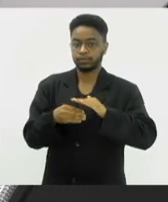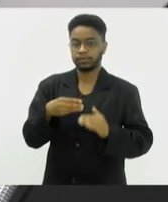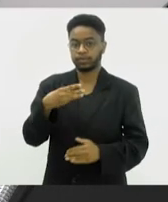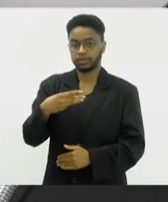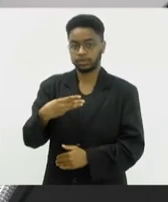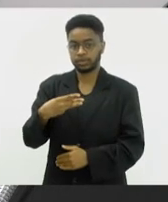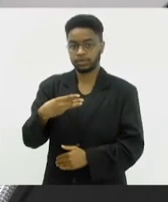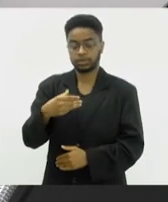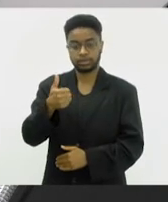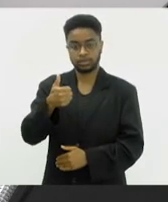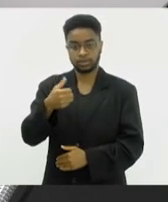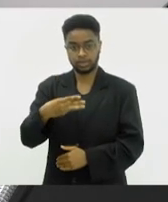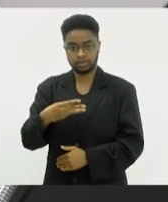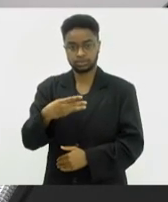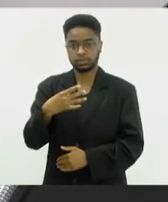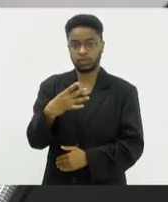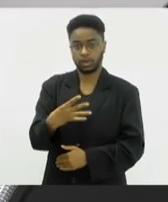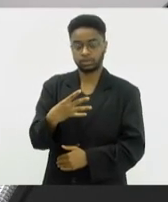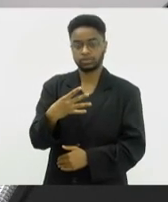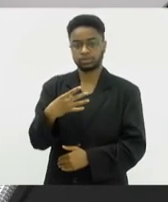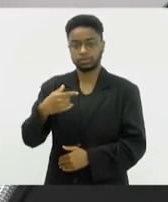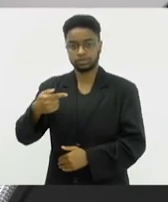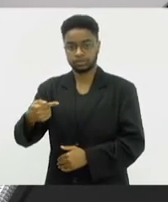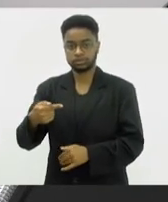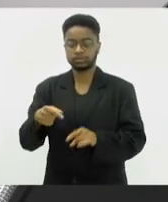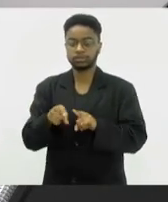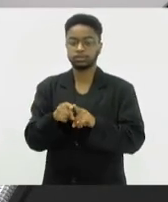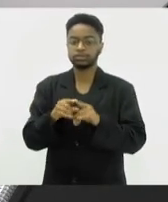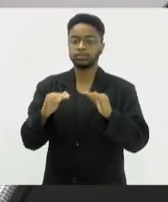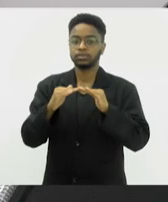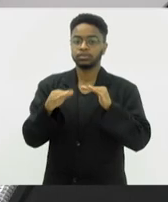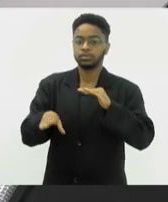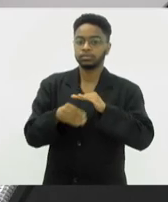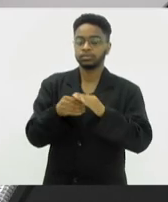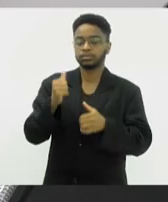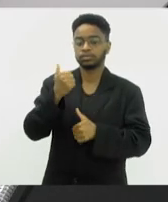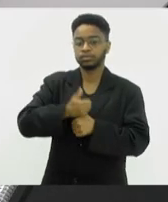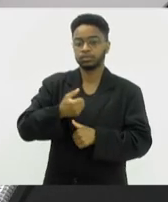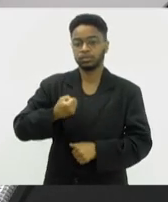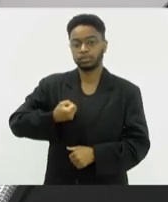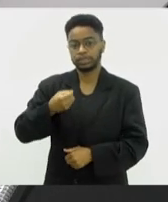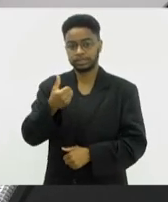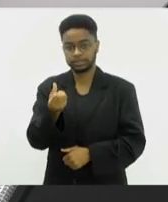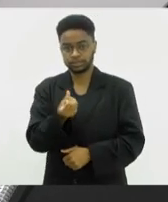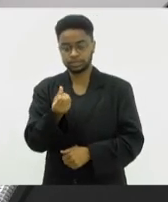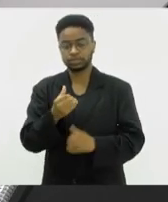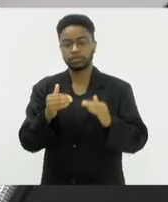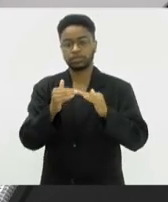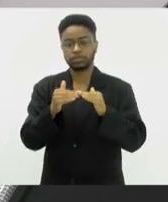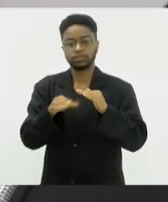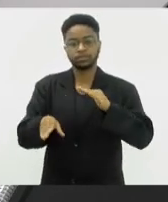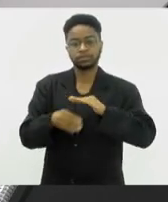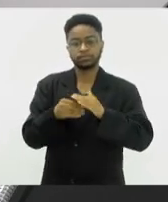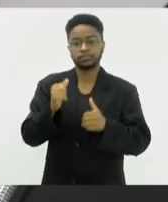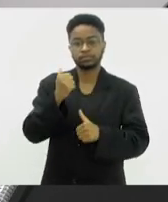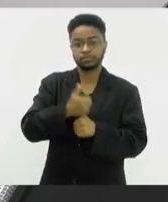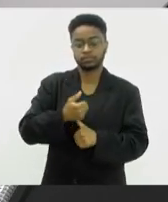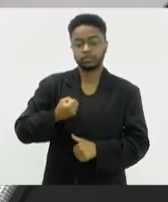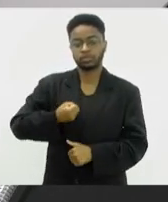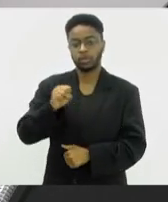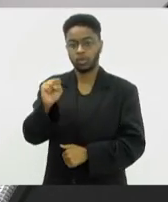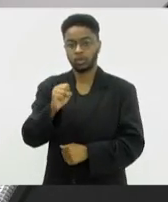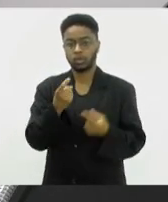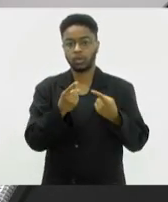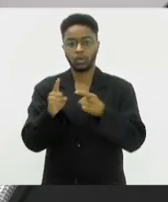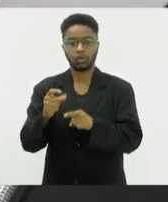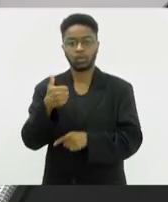3, 4 e 7, favorável com subemenda à emenda 6, favorável com subemenda à emenda 8, contrários às